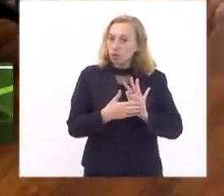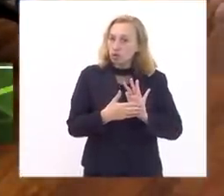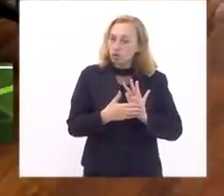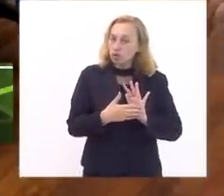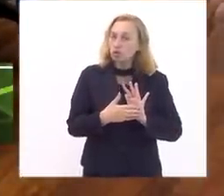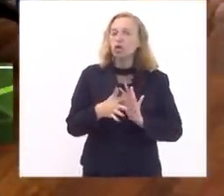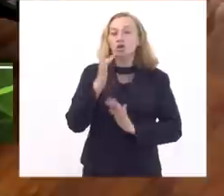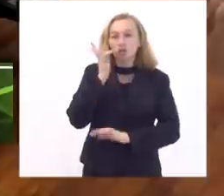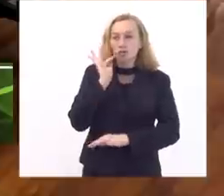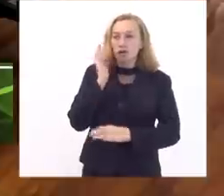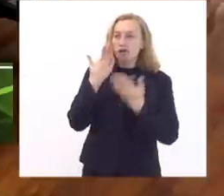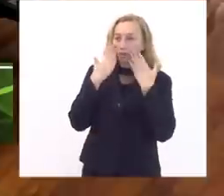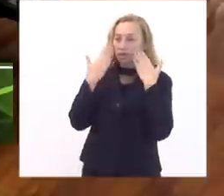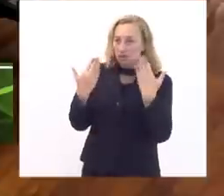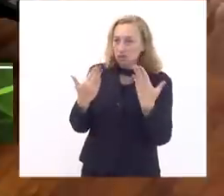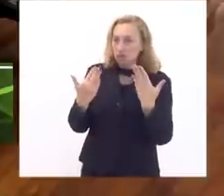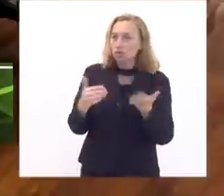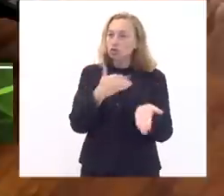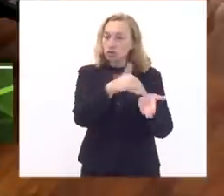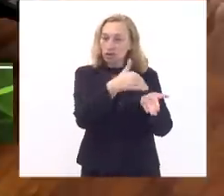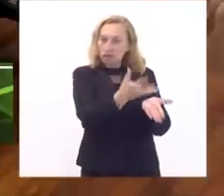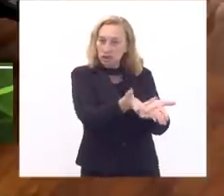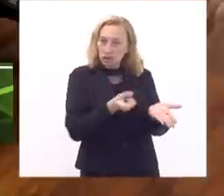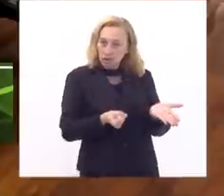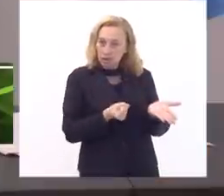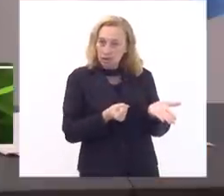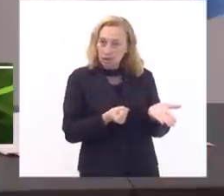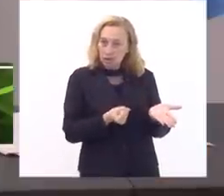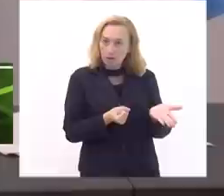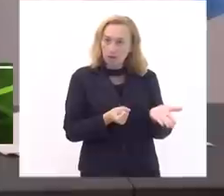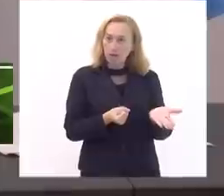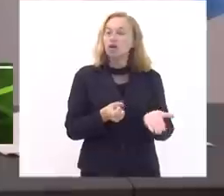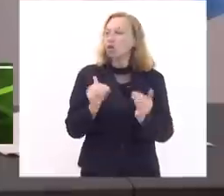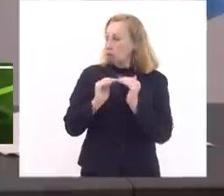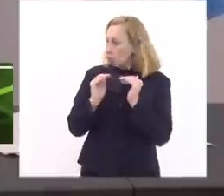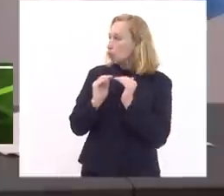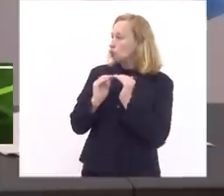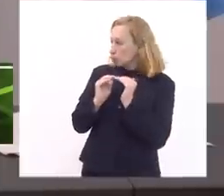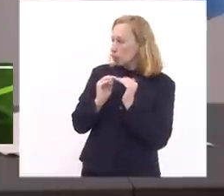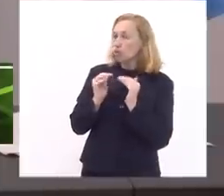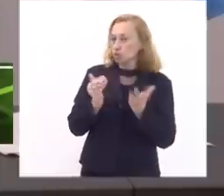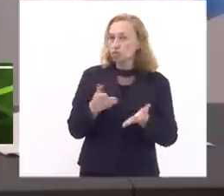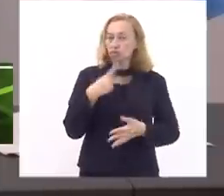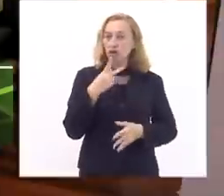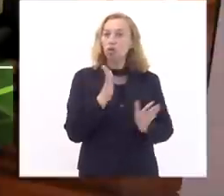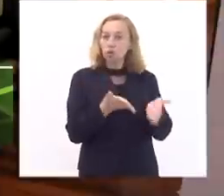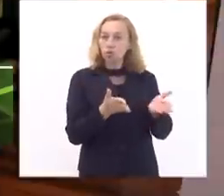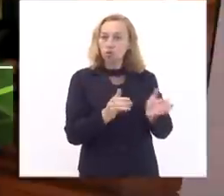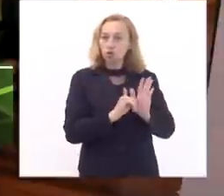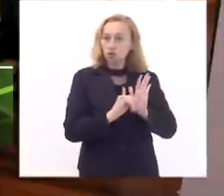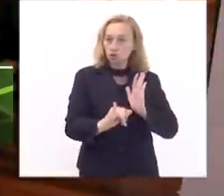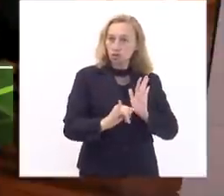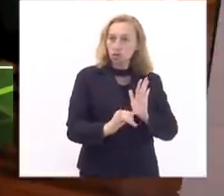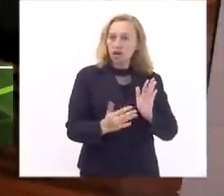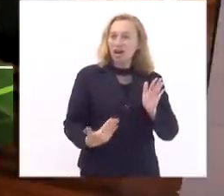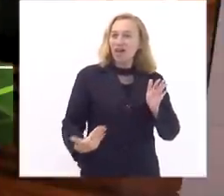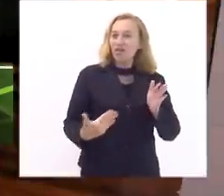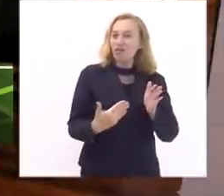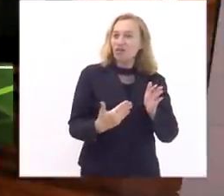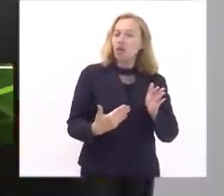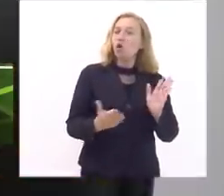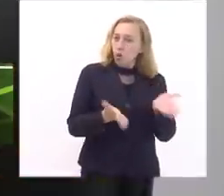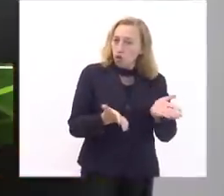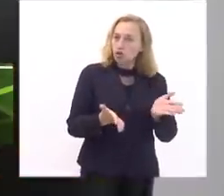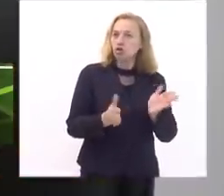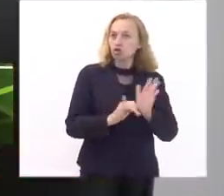que o Flávio tinha apresentado, que o secretário tinha acolhido e então, que não se confirmou. É o acordo. Vou ligar hoje. Hoje até um extra publica